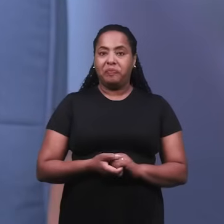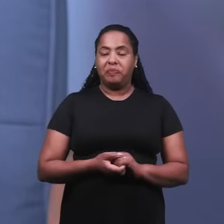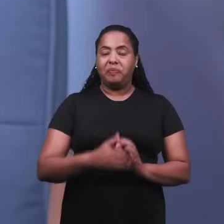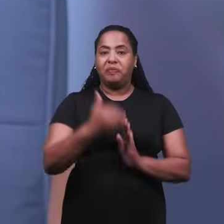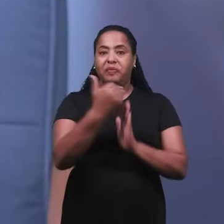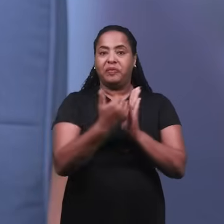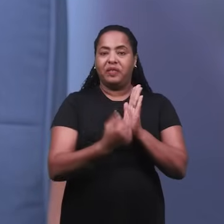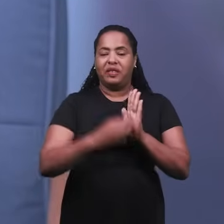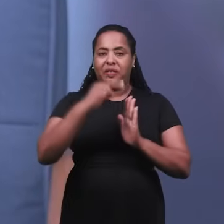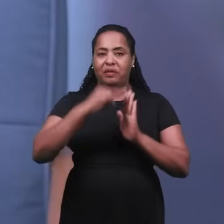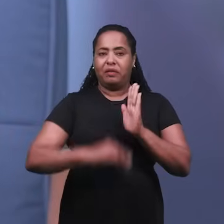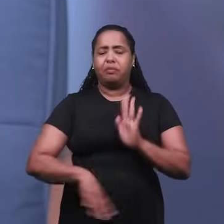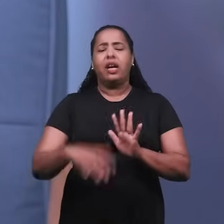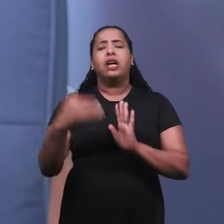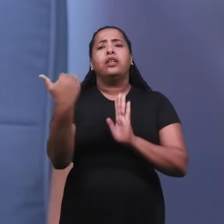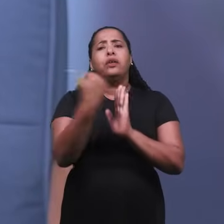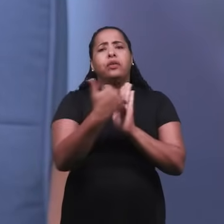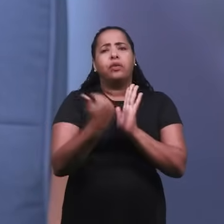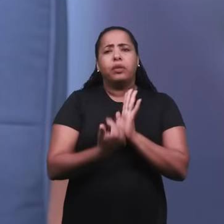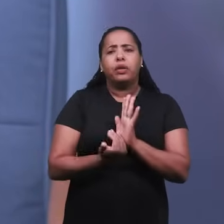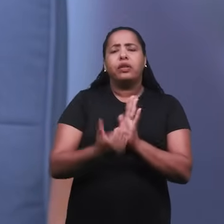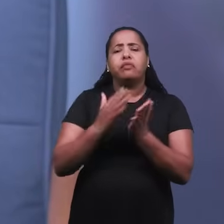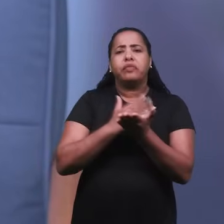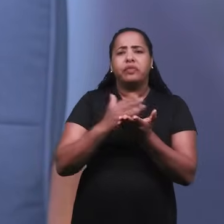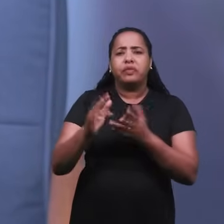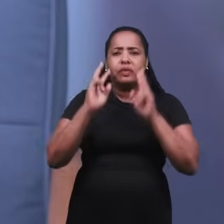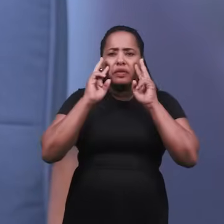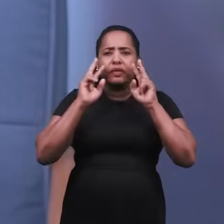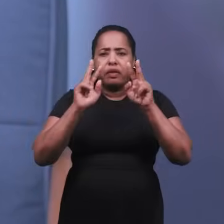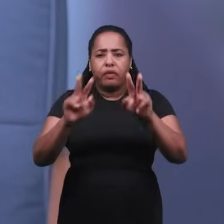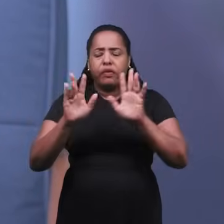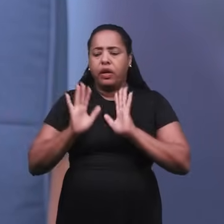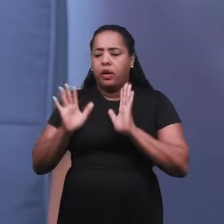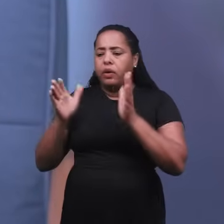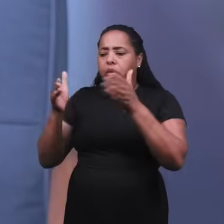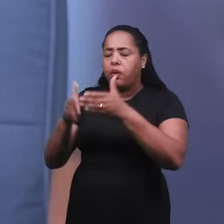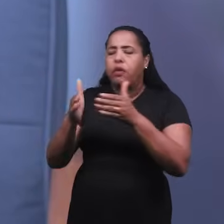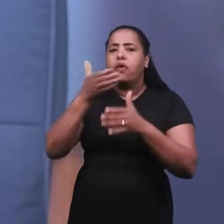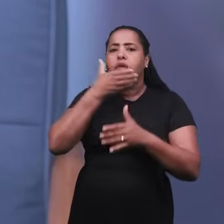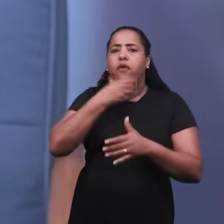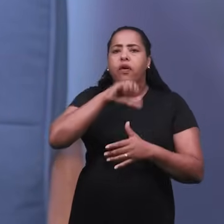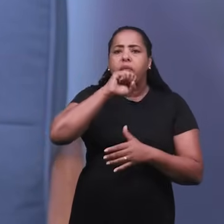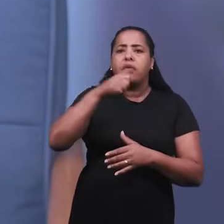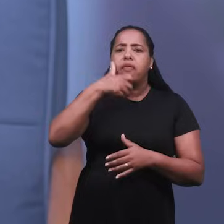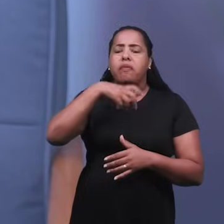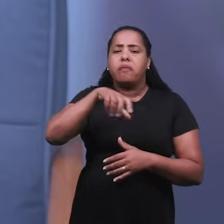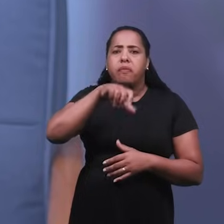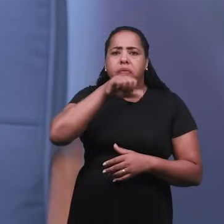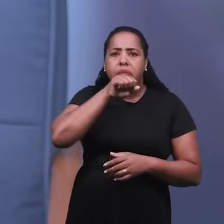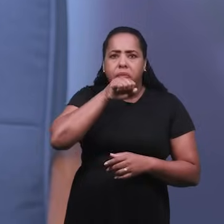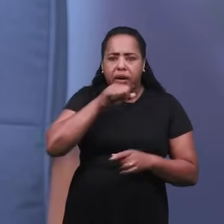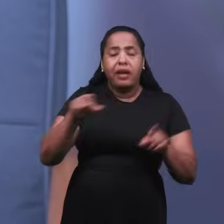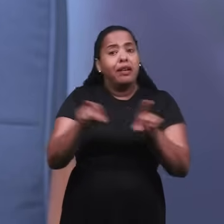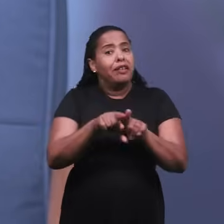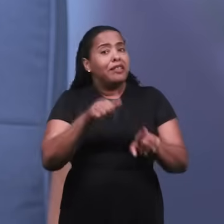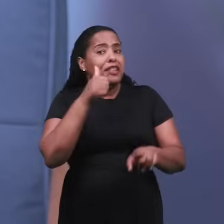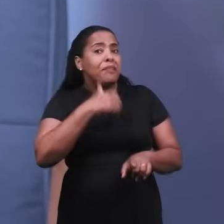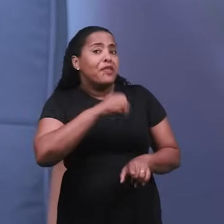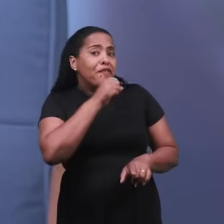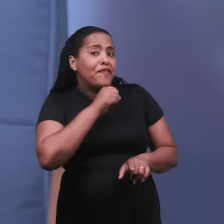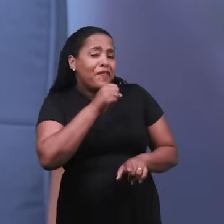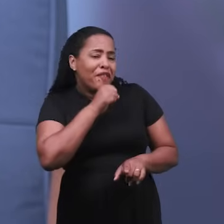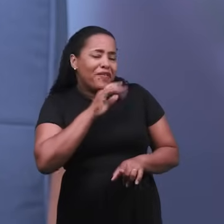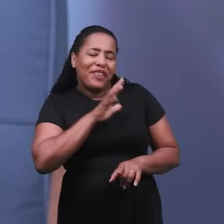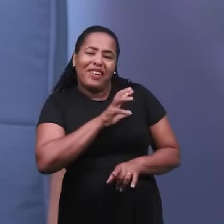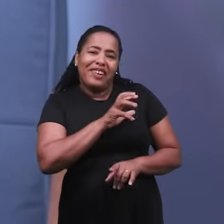Organização e Método. Este programa que você começa a assistir agora é voltado para os pais, para as mães, também para as avós